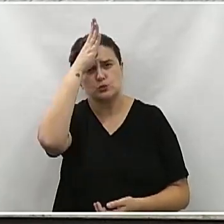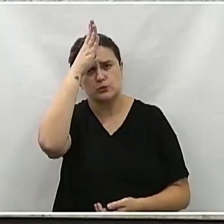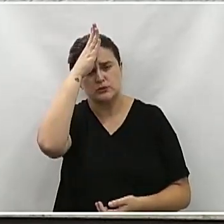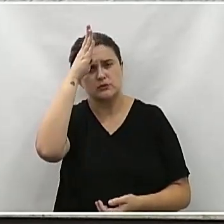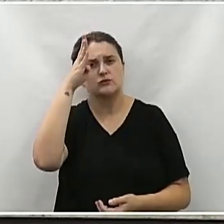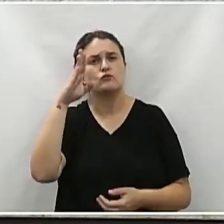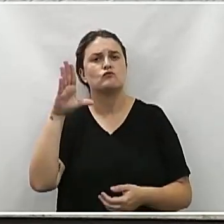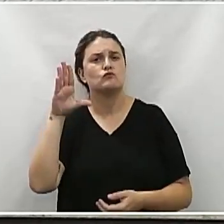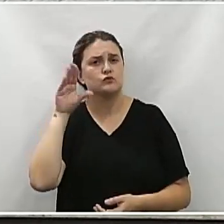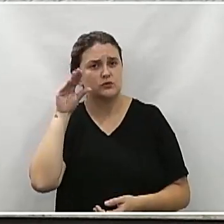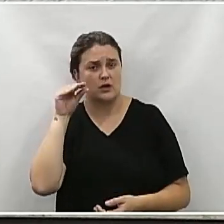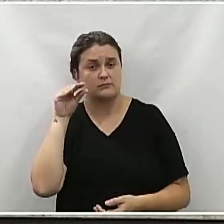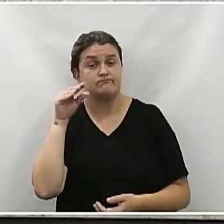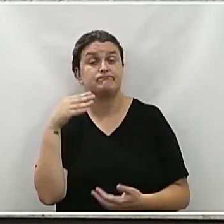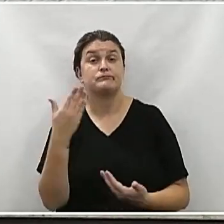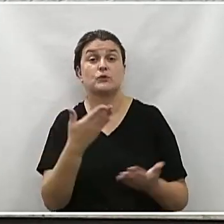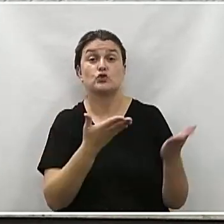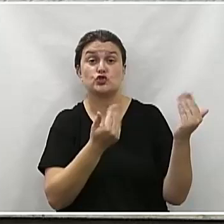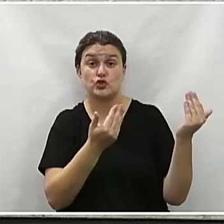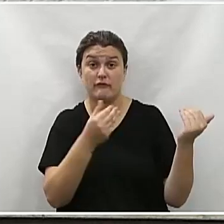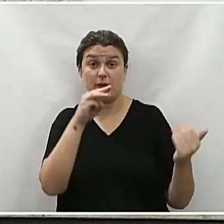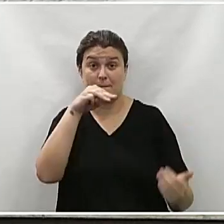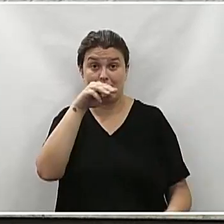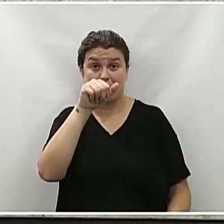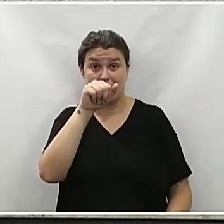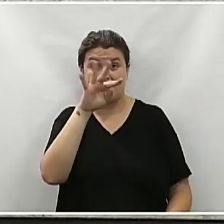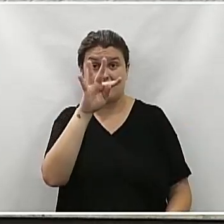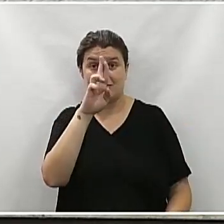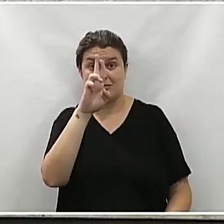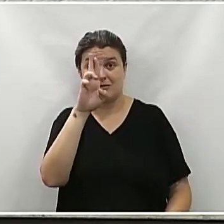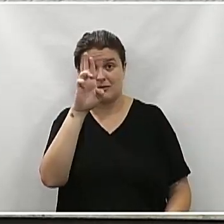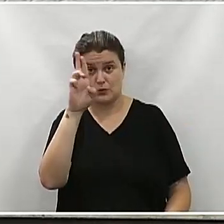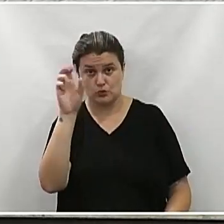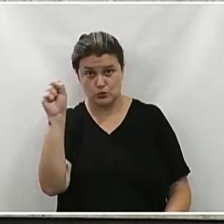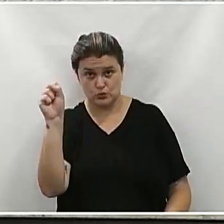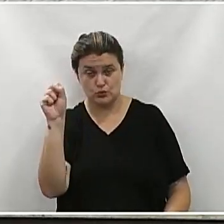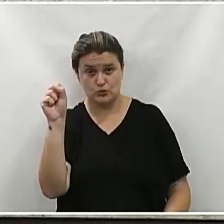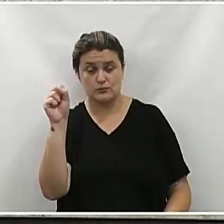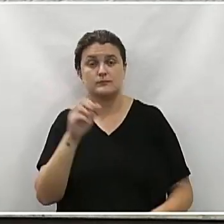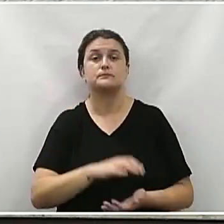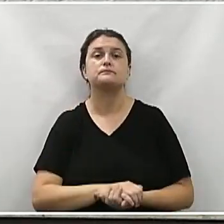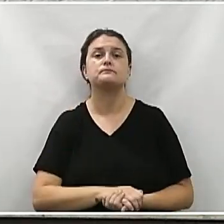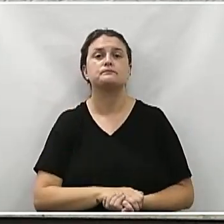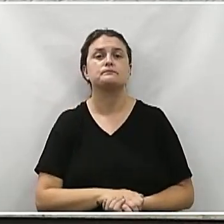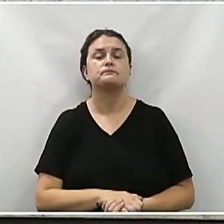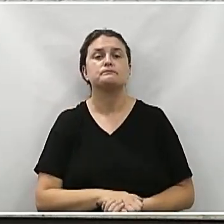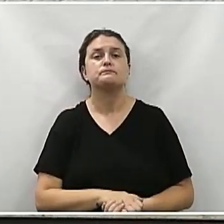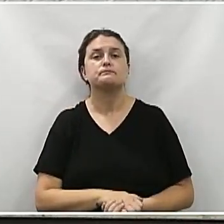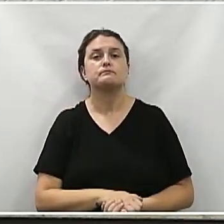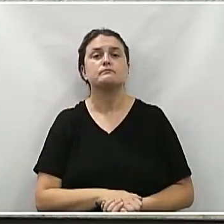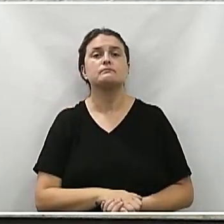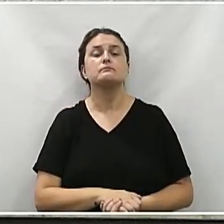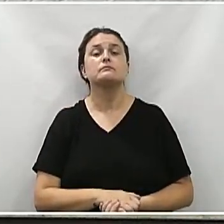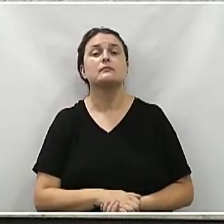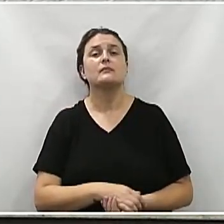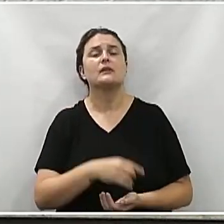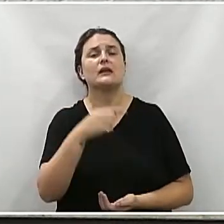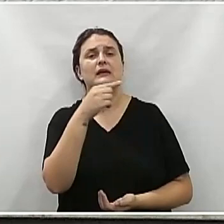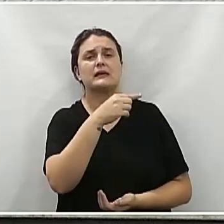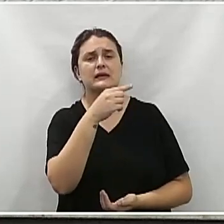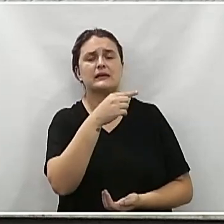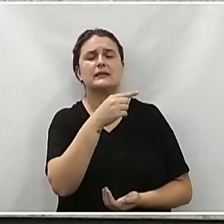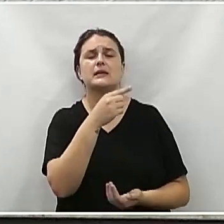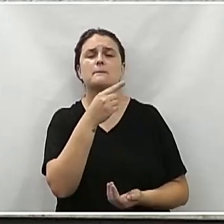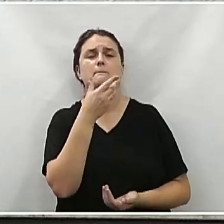e funcionários. O jovem Mateus, filho de Luiz Lucas Estuch e Marli Terezinha Estuch, era